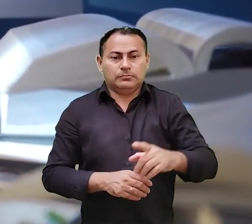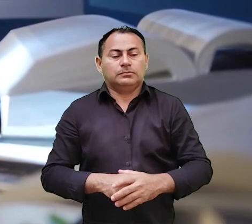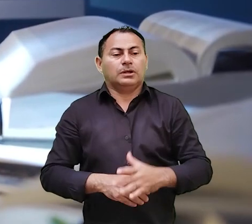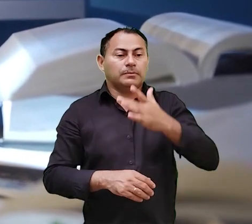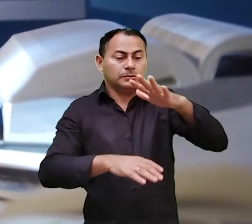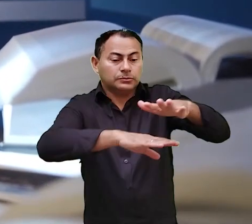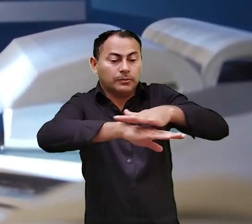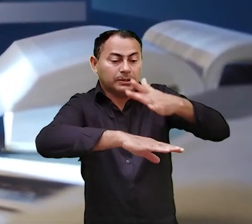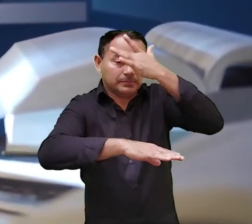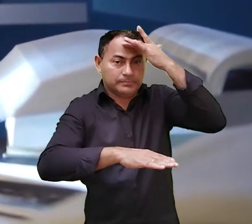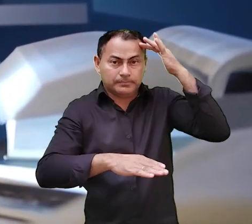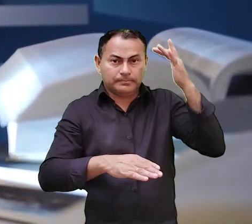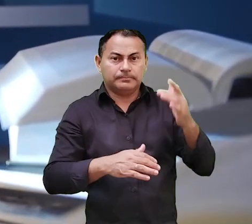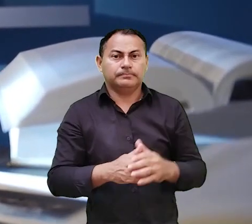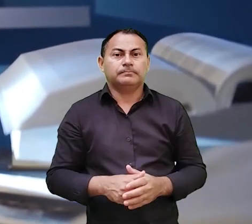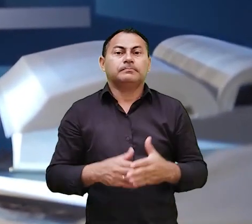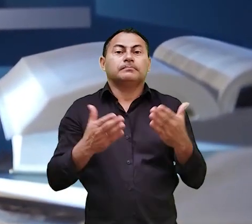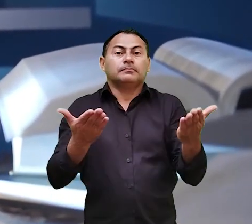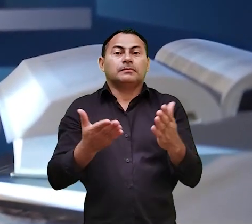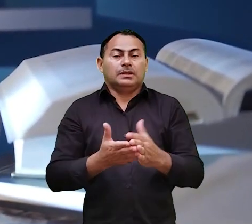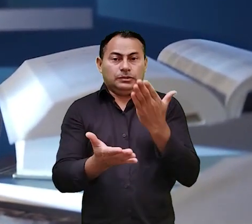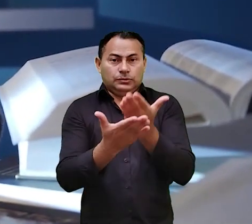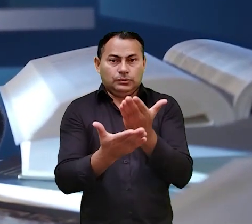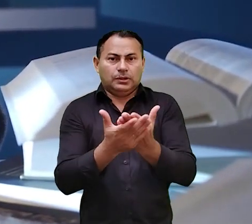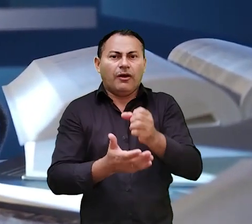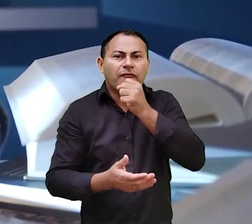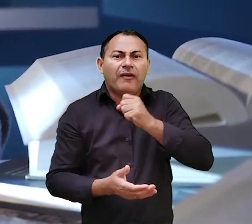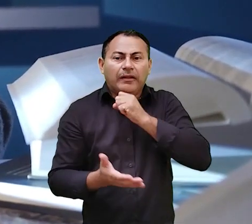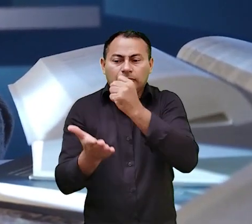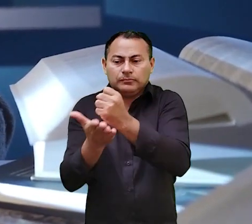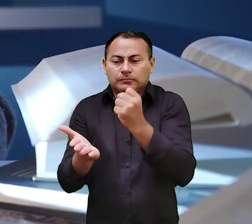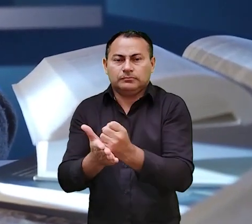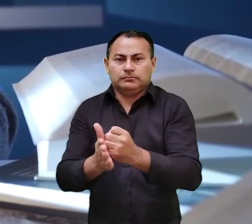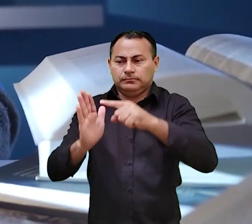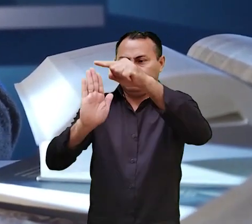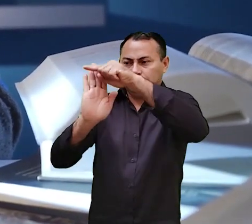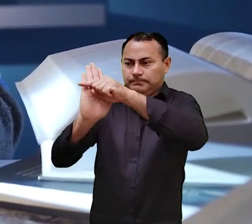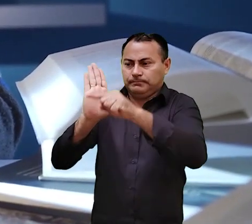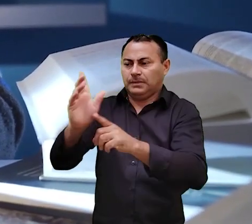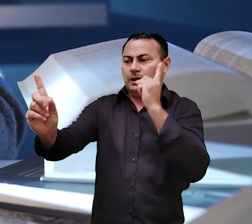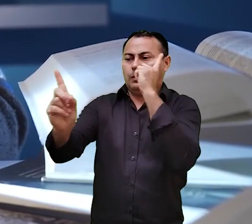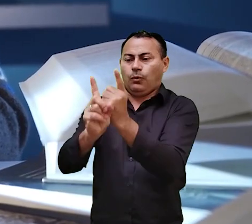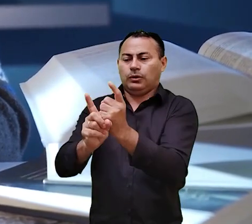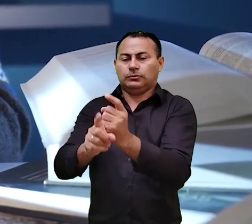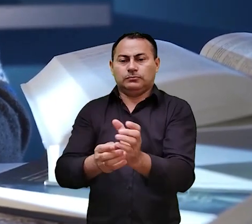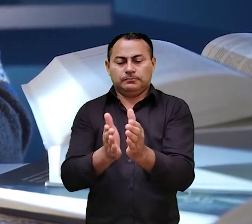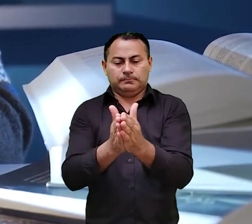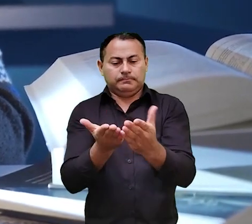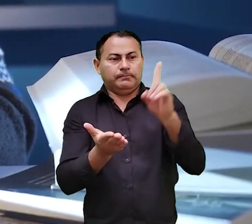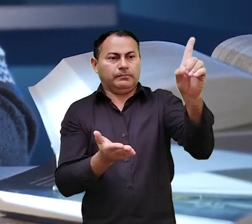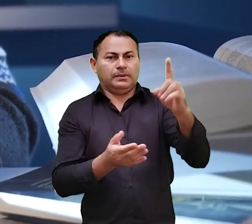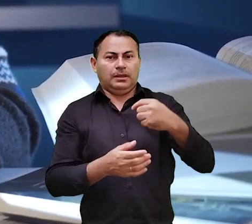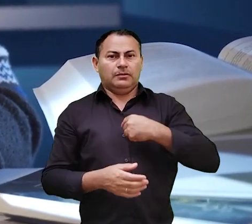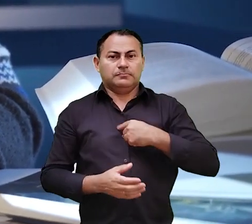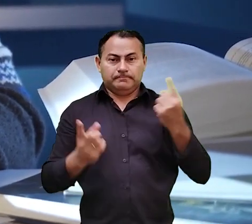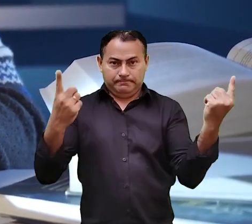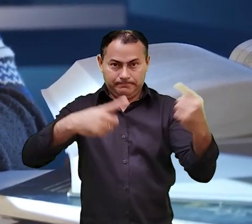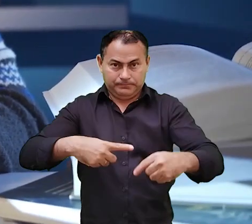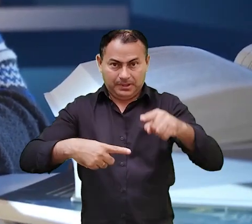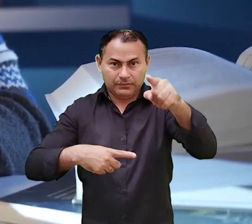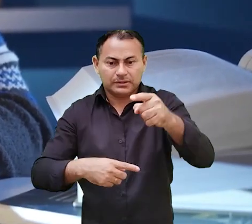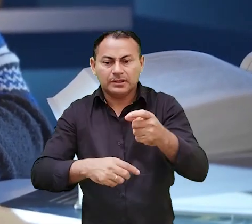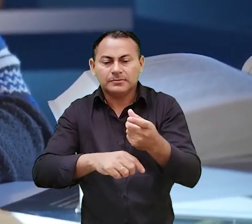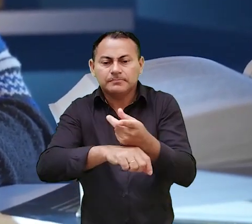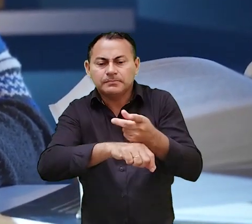de Ezequiel sobre os ossos secos. Enquanto estudamos o Velho Testamento em nosso programa Encontro com a Palavra,